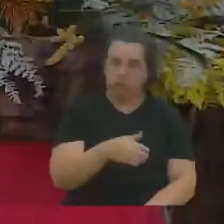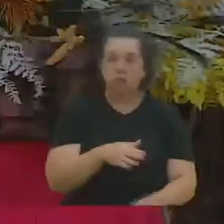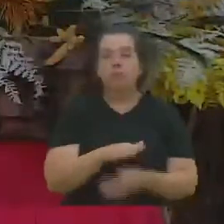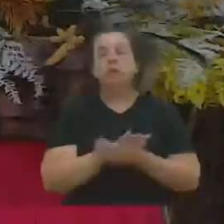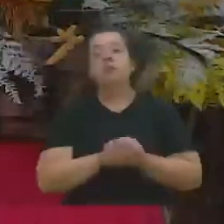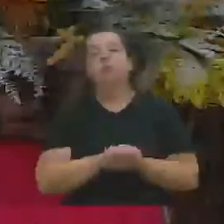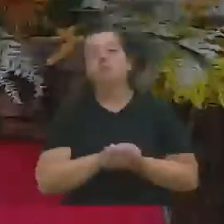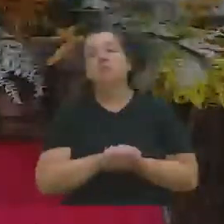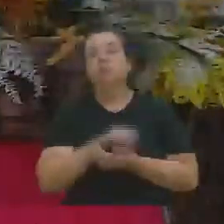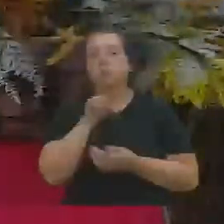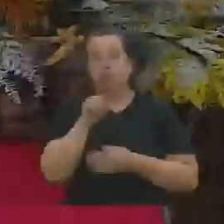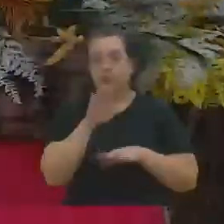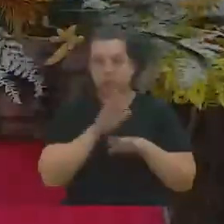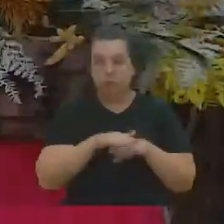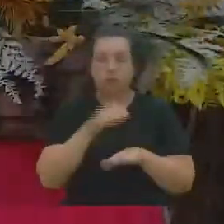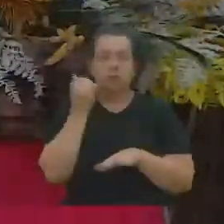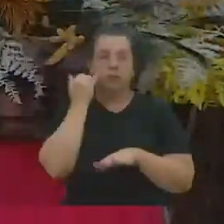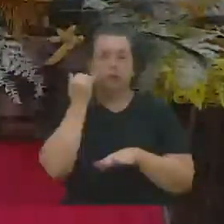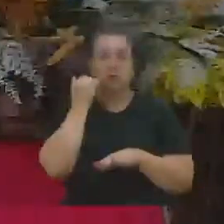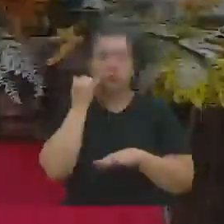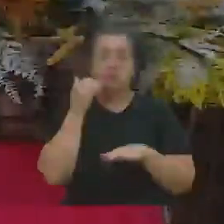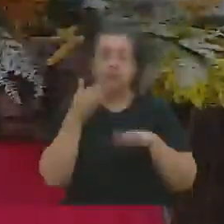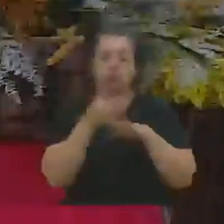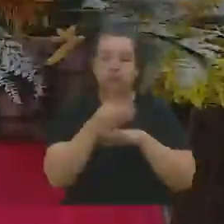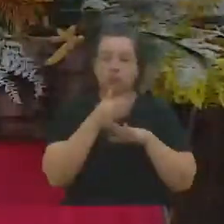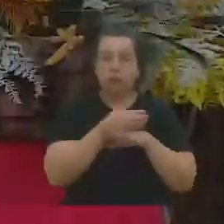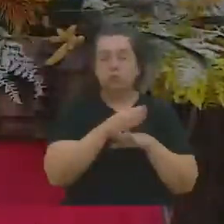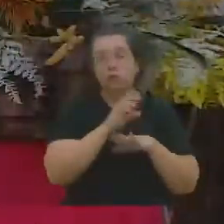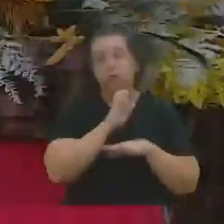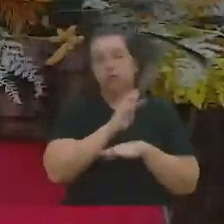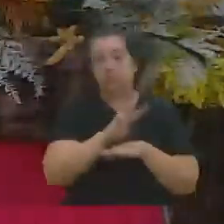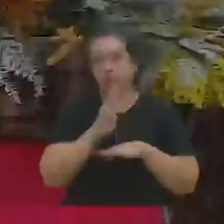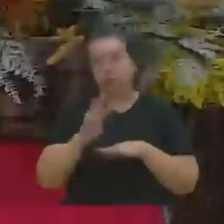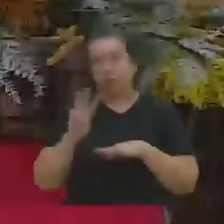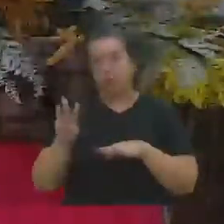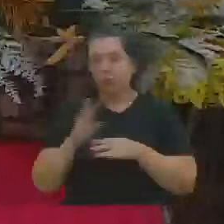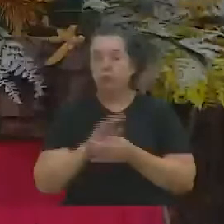tarde. Para essas e outras informações, acesse